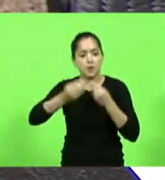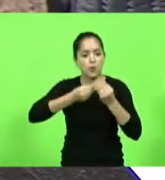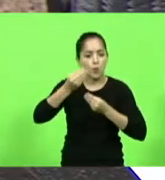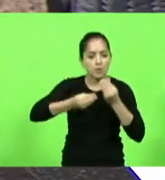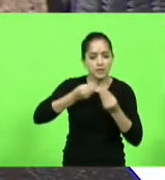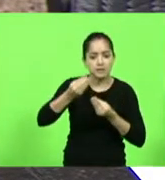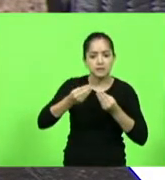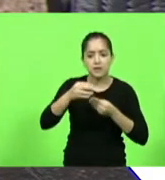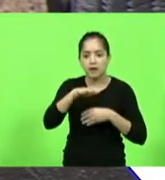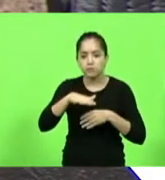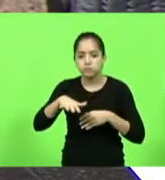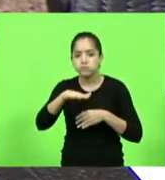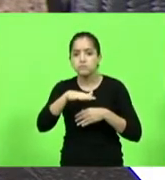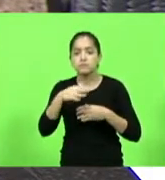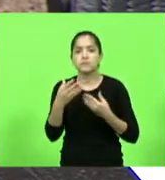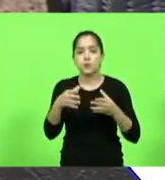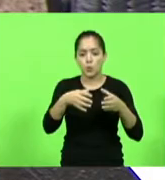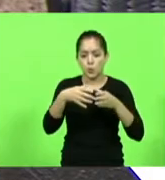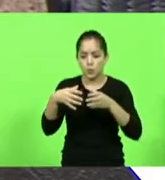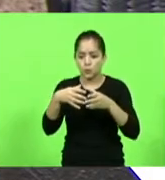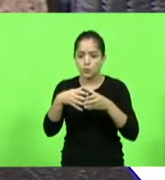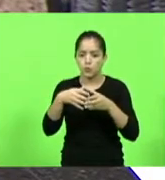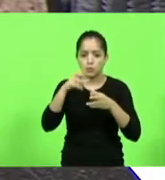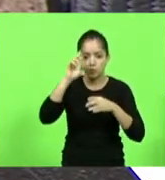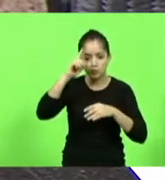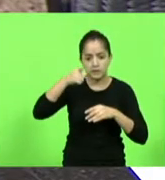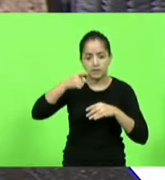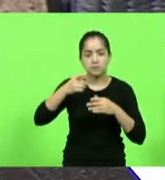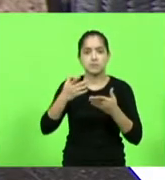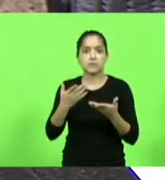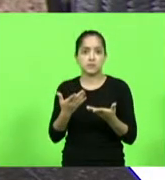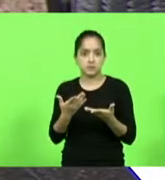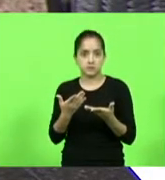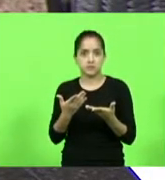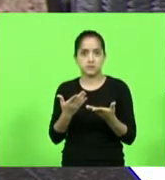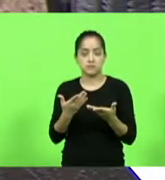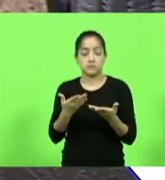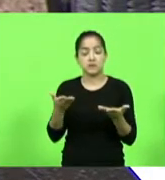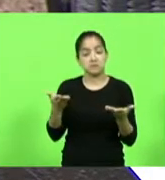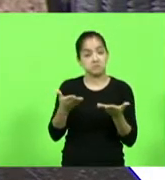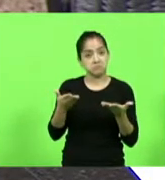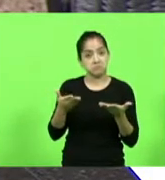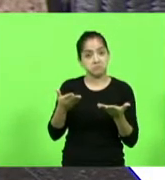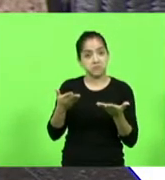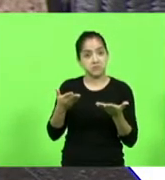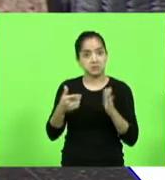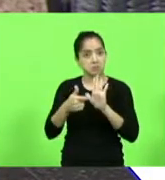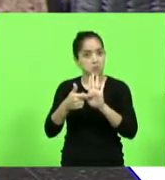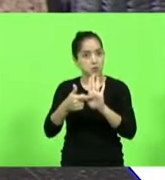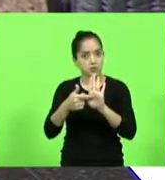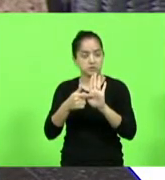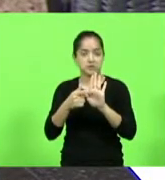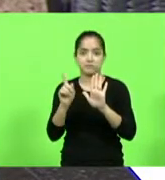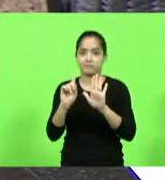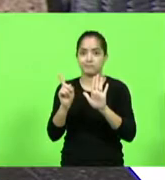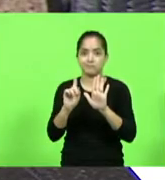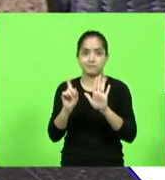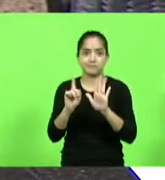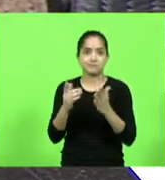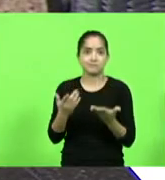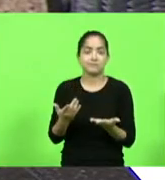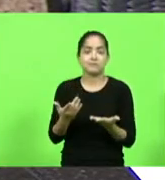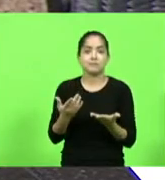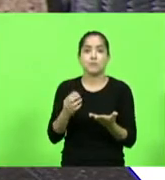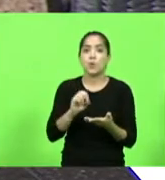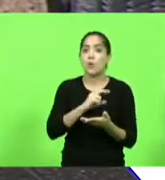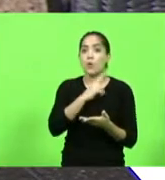seu, do time que coordena, e aqui claramente não está acontecendo isso. Ou